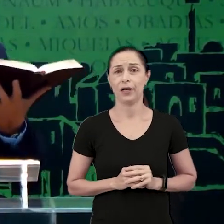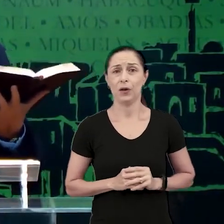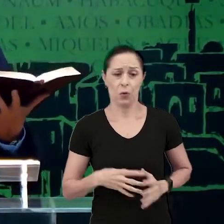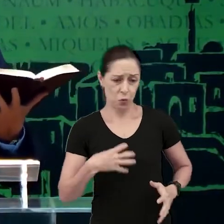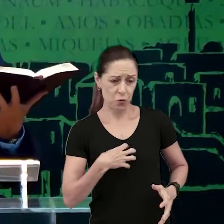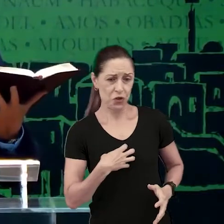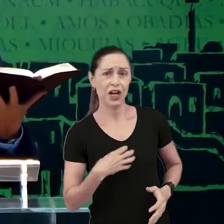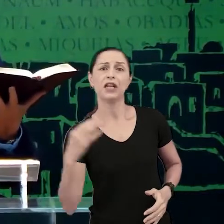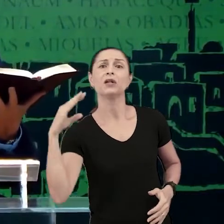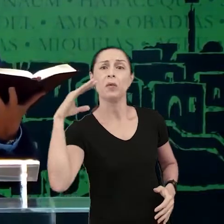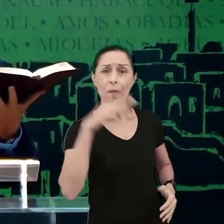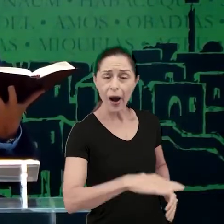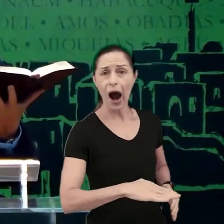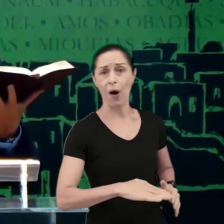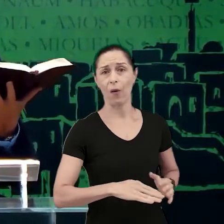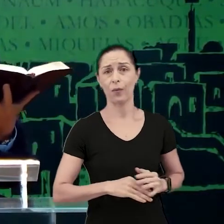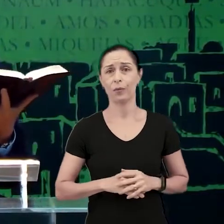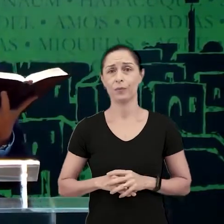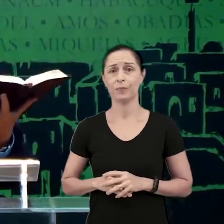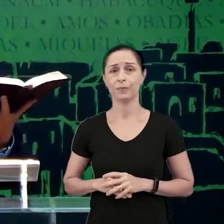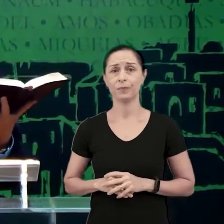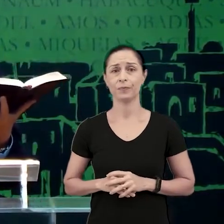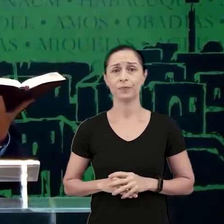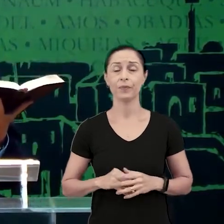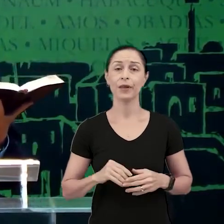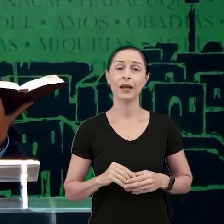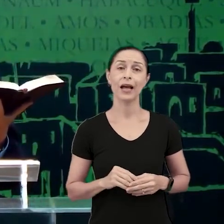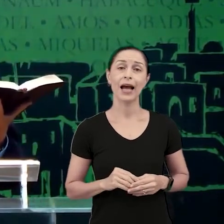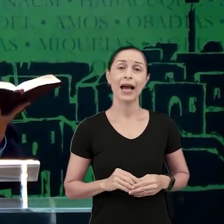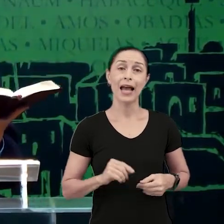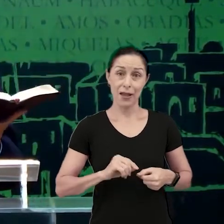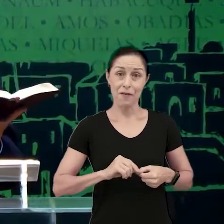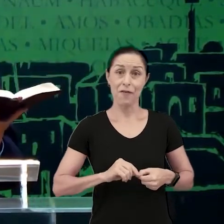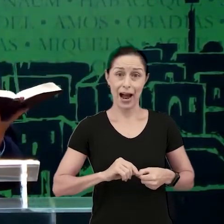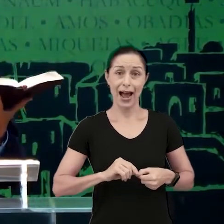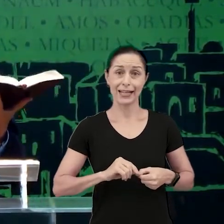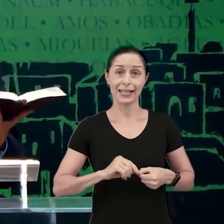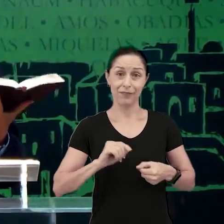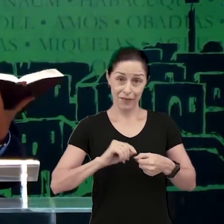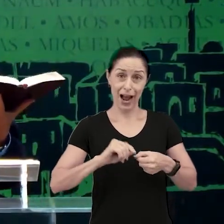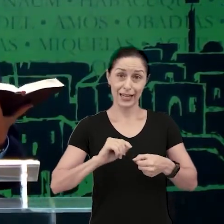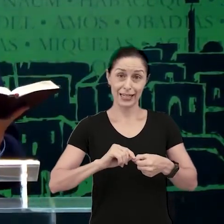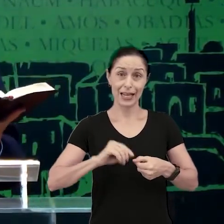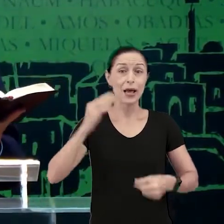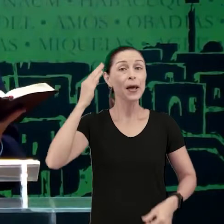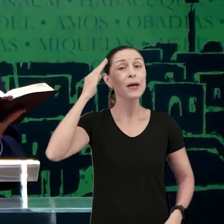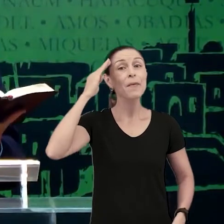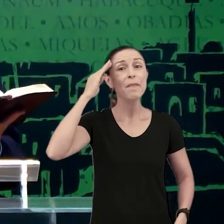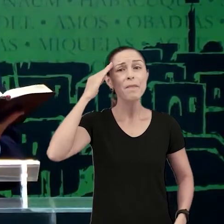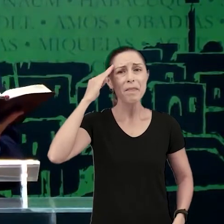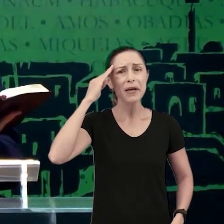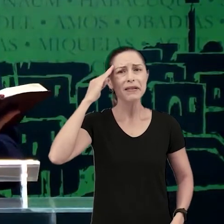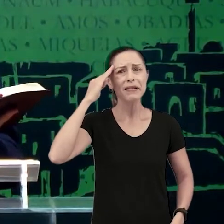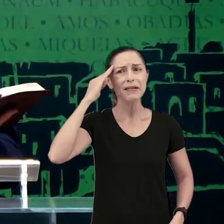um propósito, e elas fazem isso refletidamente, pensadamente, diligentemente.